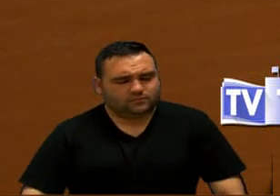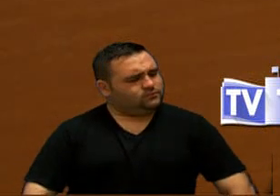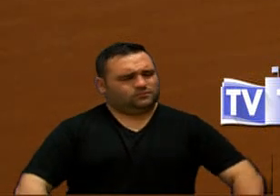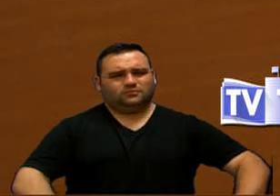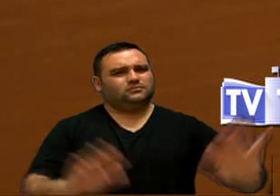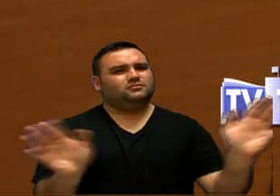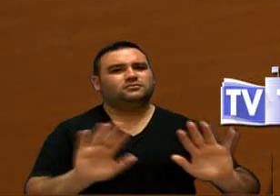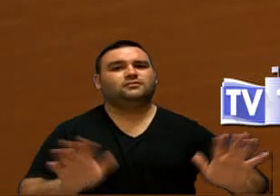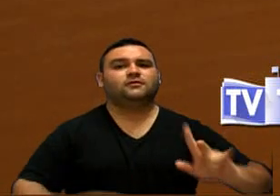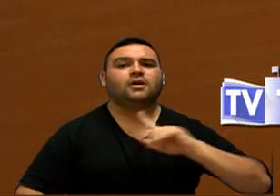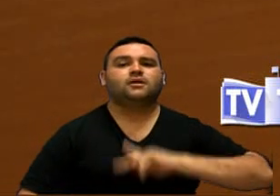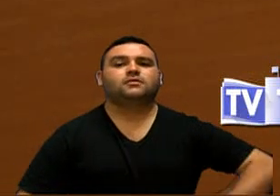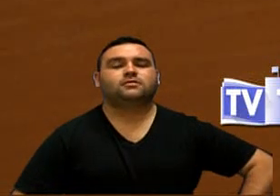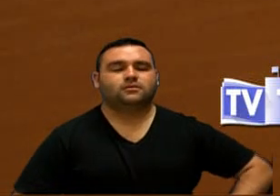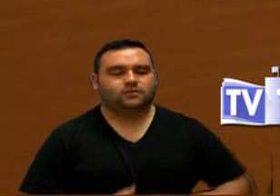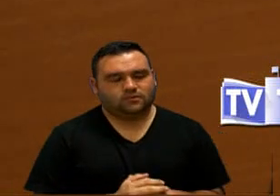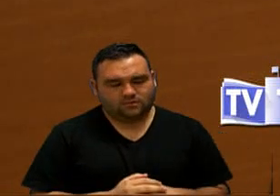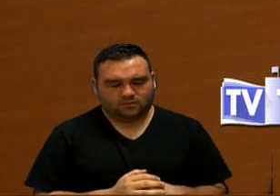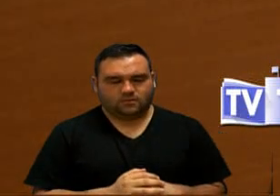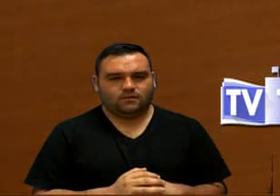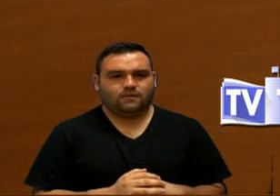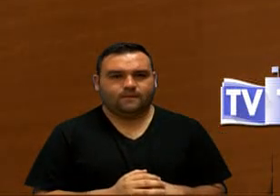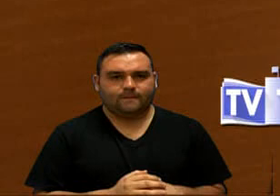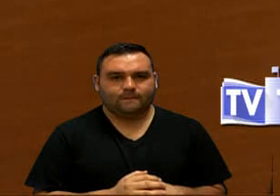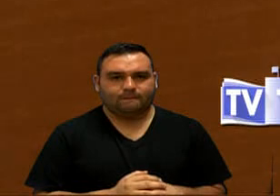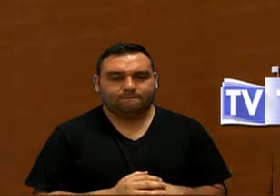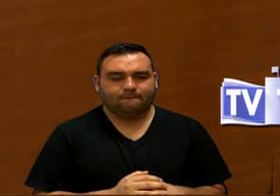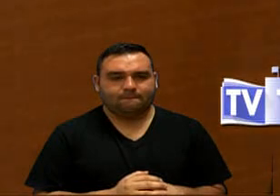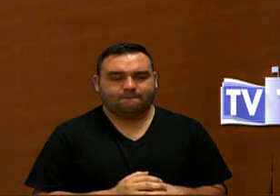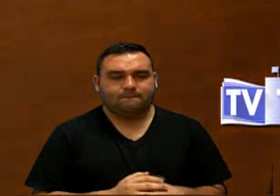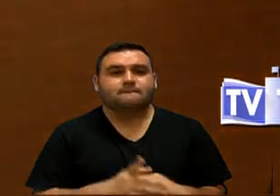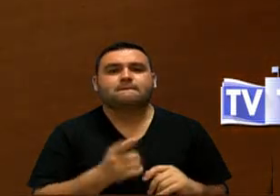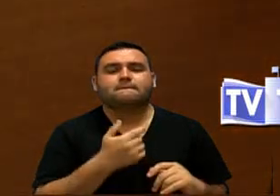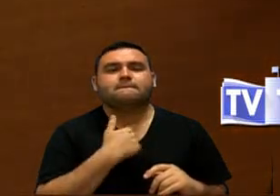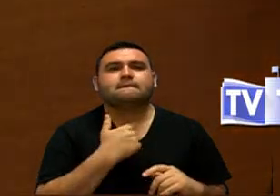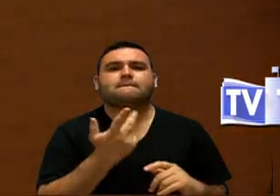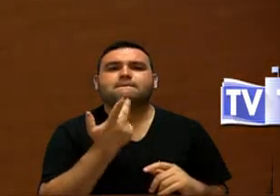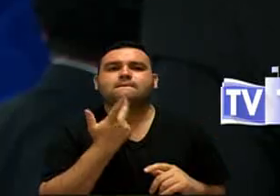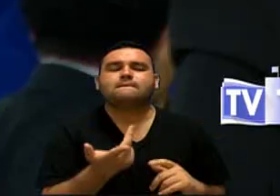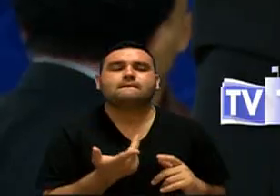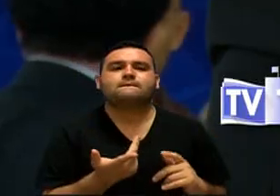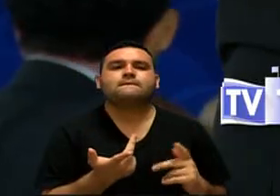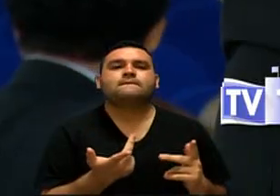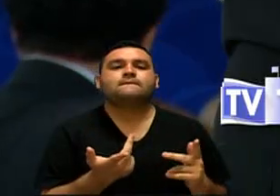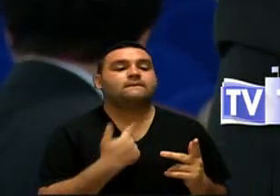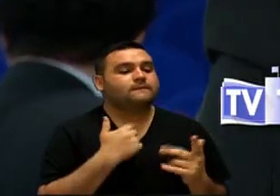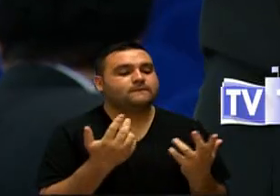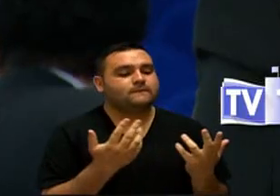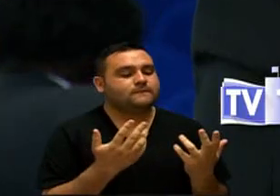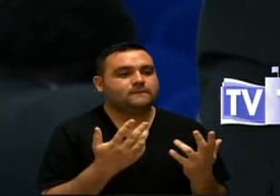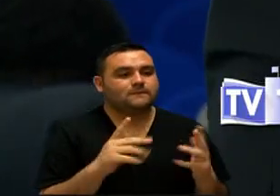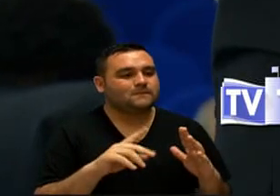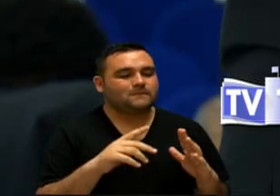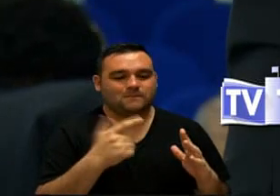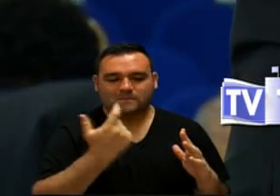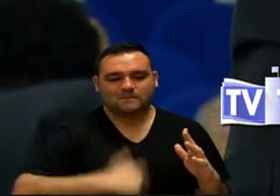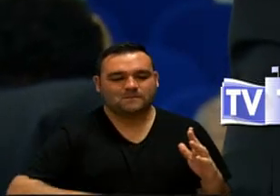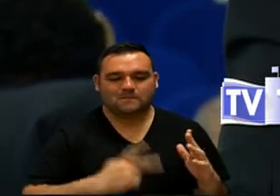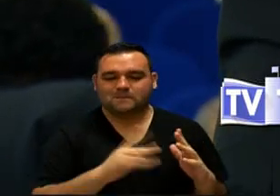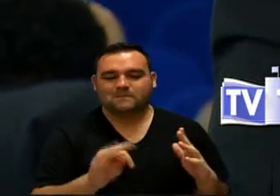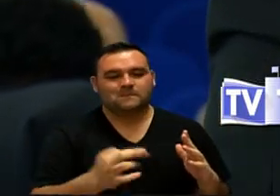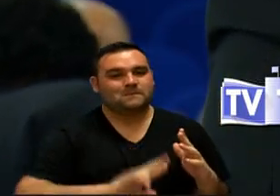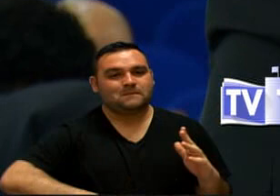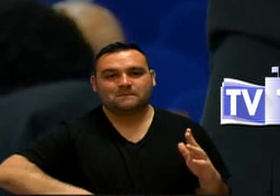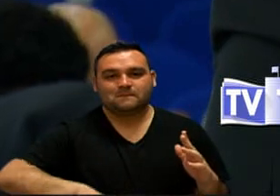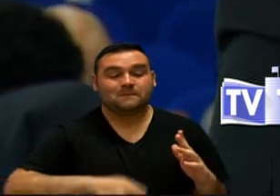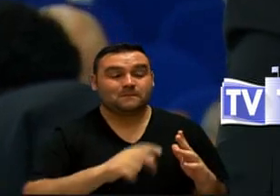Não. Presidente. Eu estou dando a resposta para ele. Eu só vou falar uma coisa para Vossa Excelência. Eu não sou do PT...